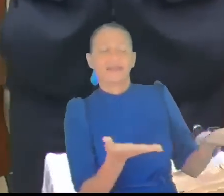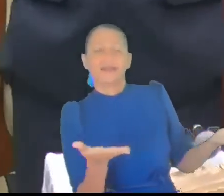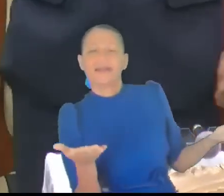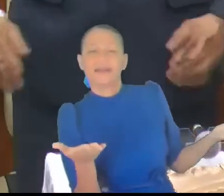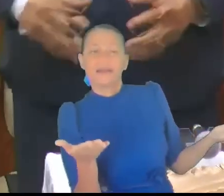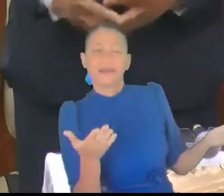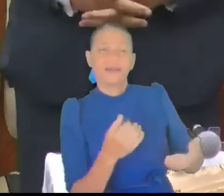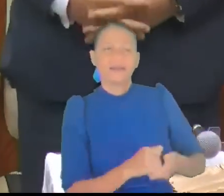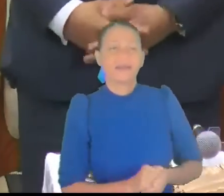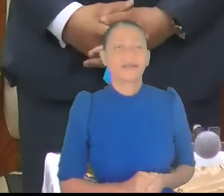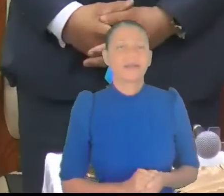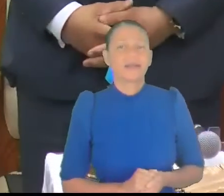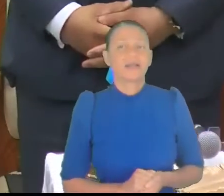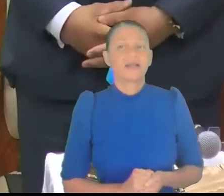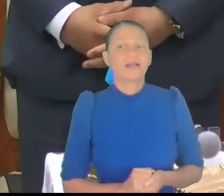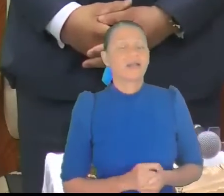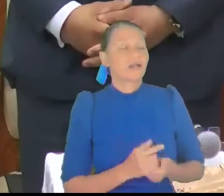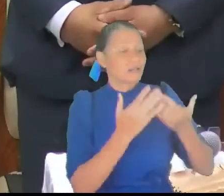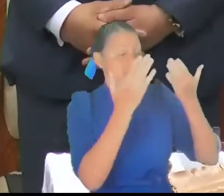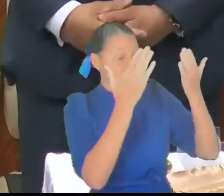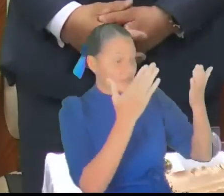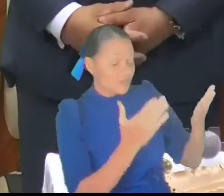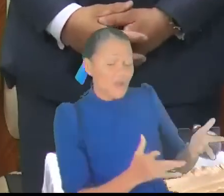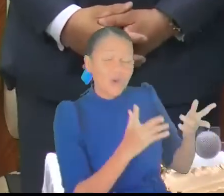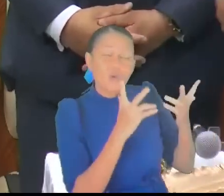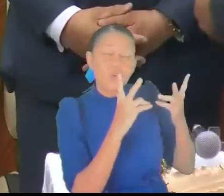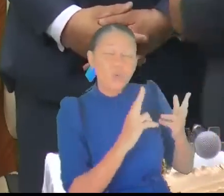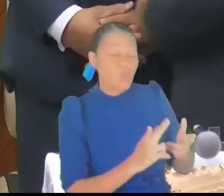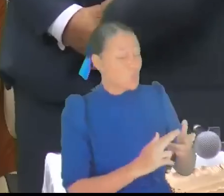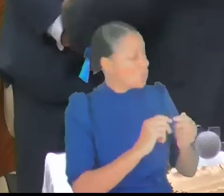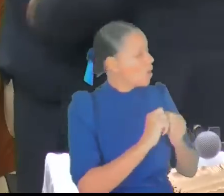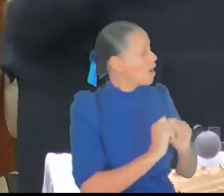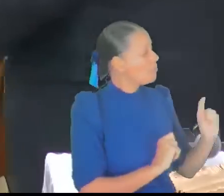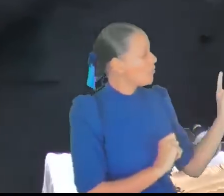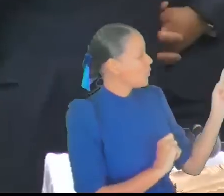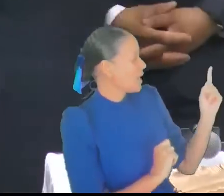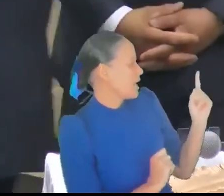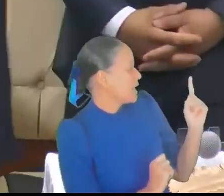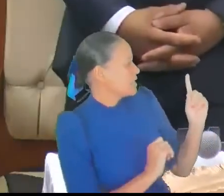Que aparece como a alva do dia.